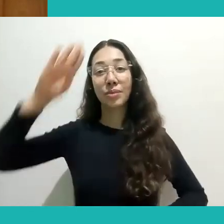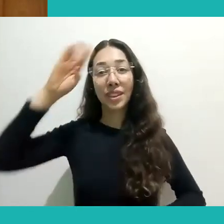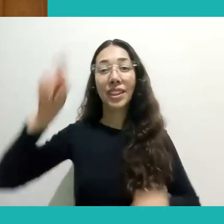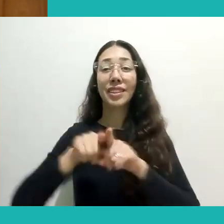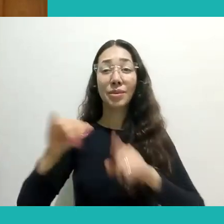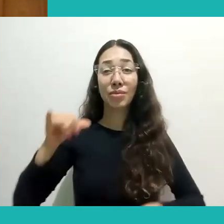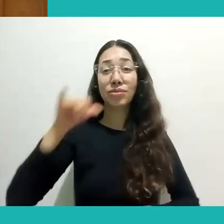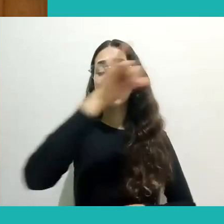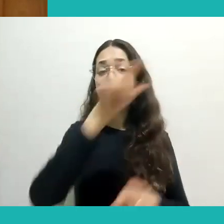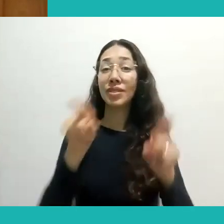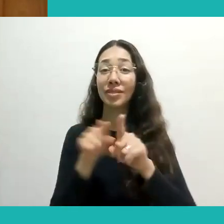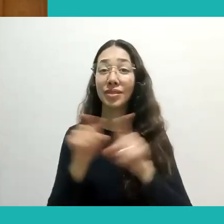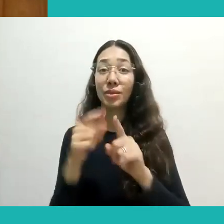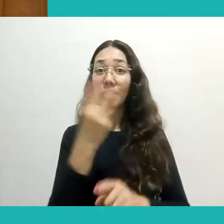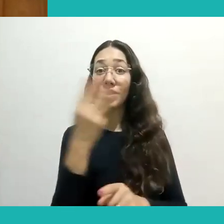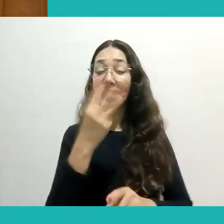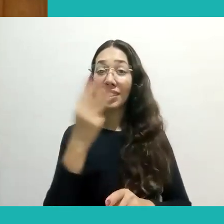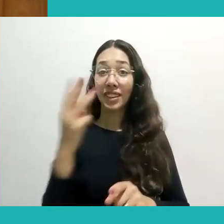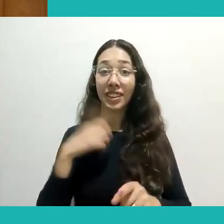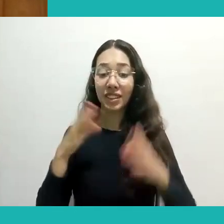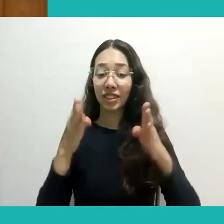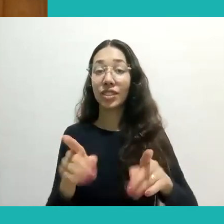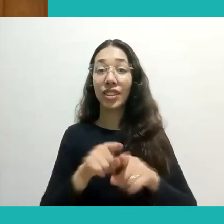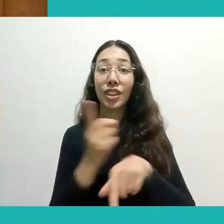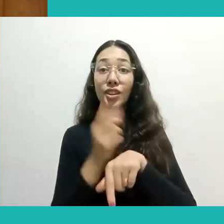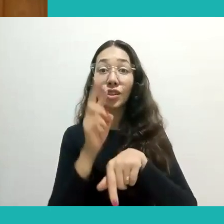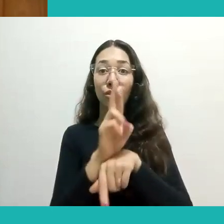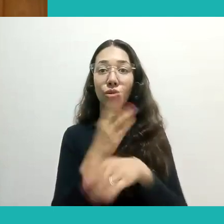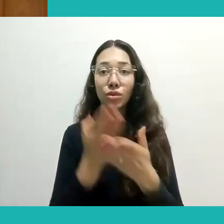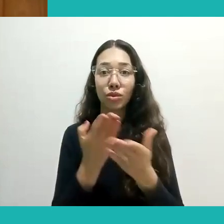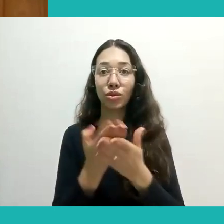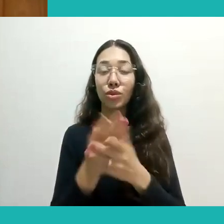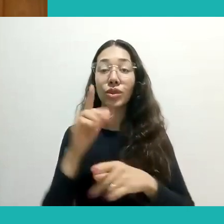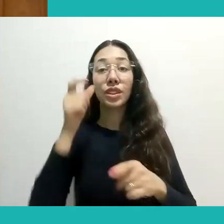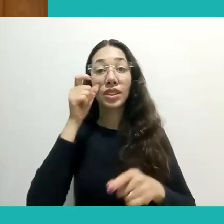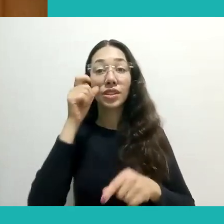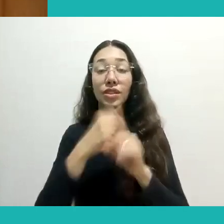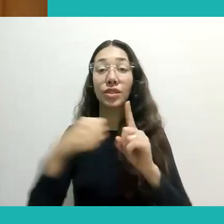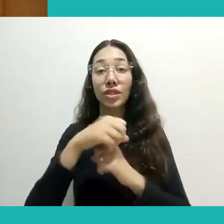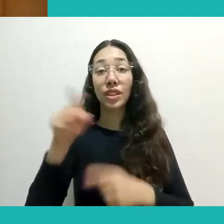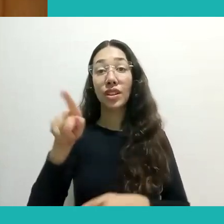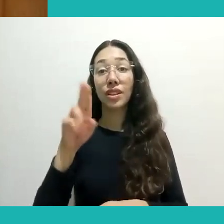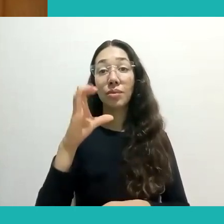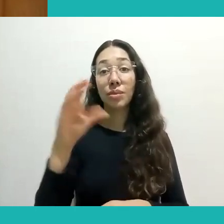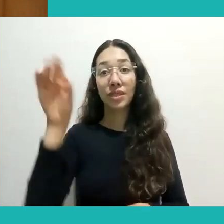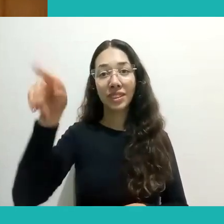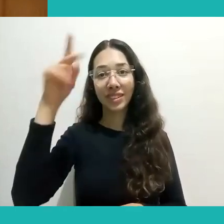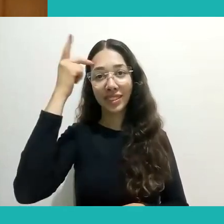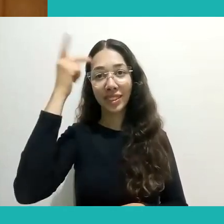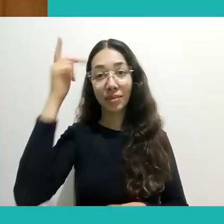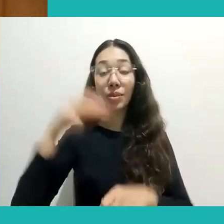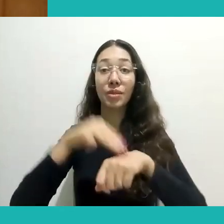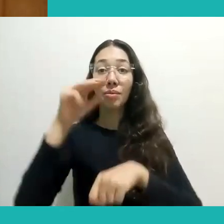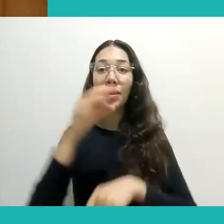penitenciário, terceiro setor, e é doutoranda em serviço social pela PUC de São Paulo e mestre em ciências